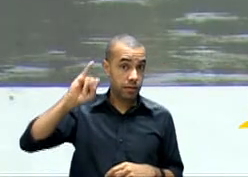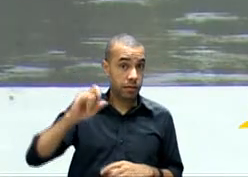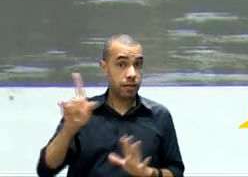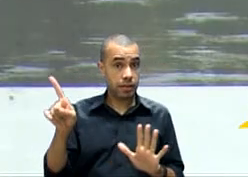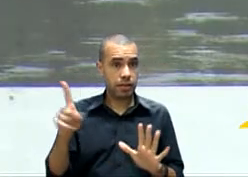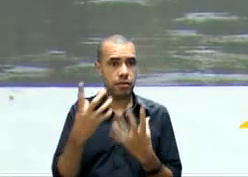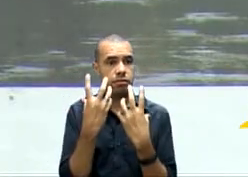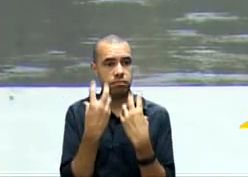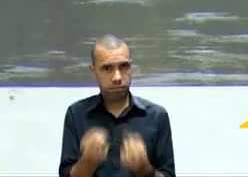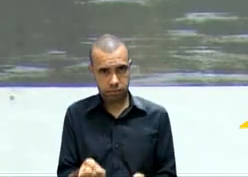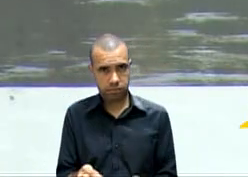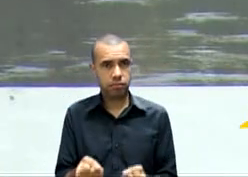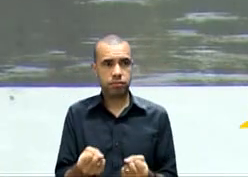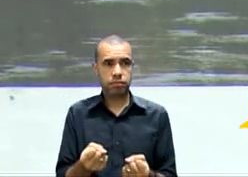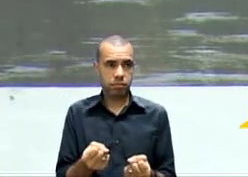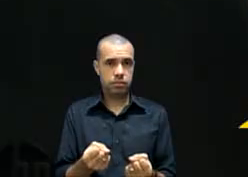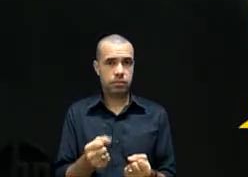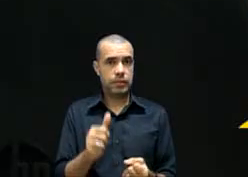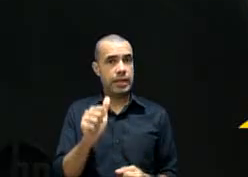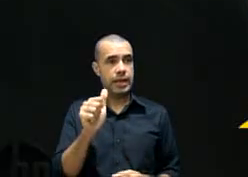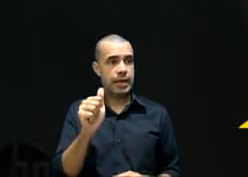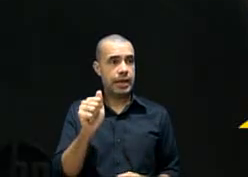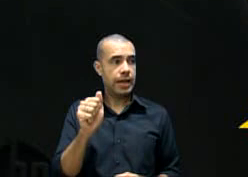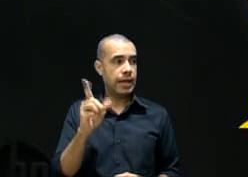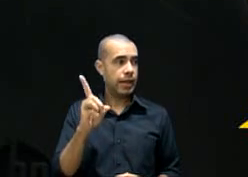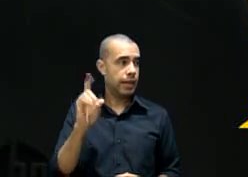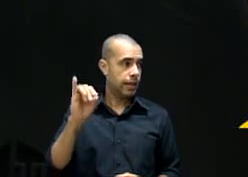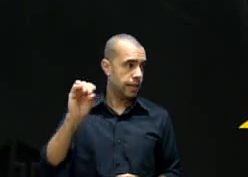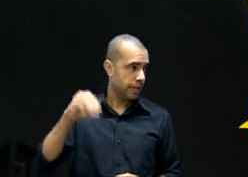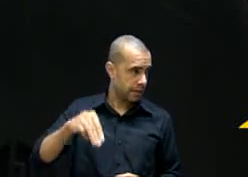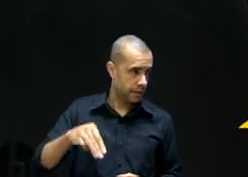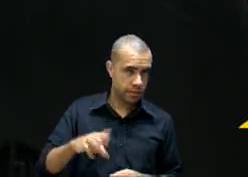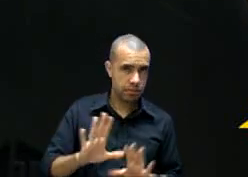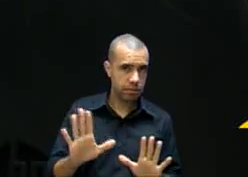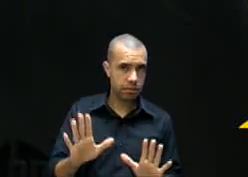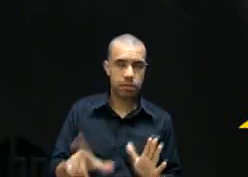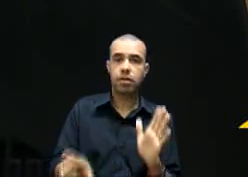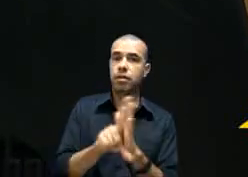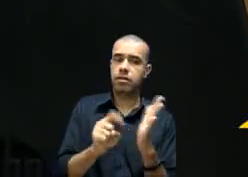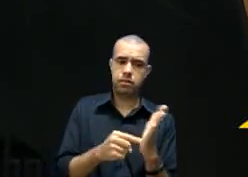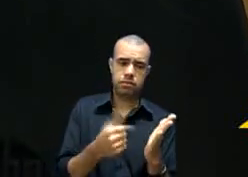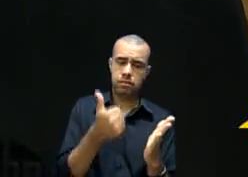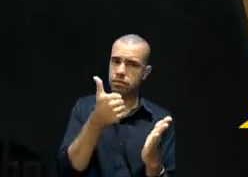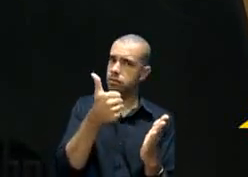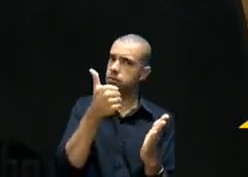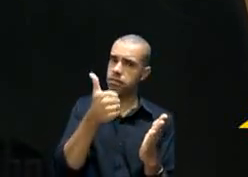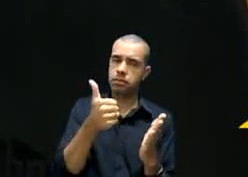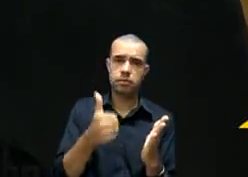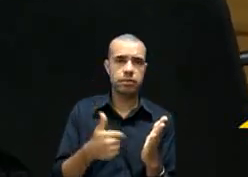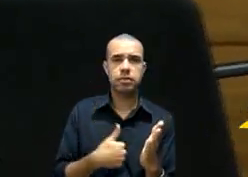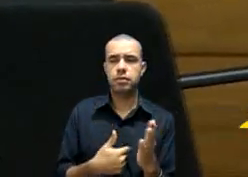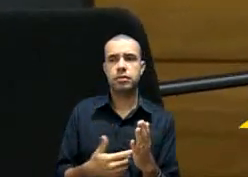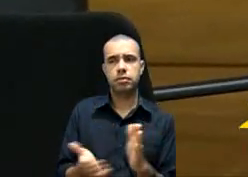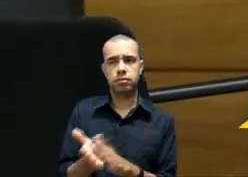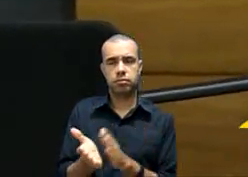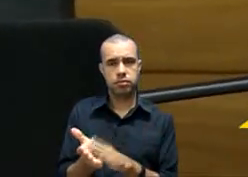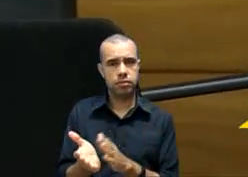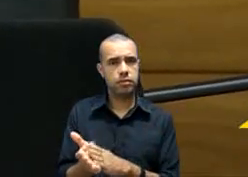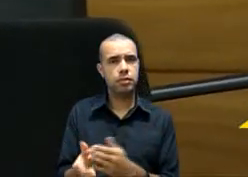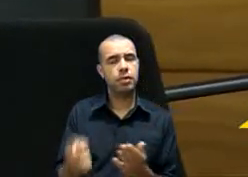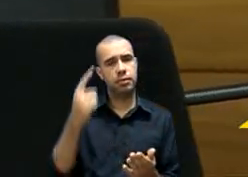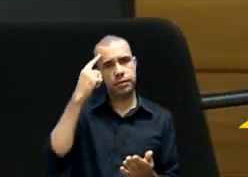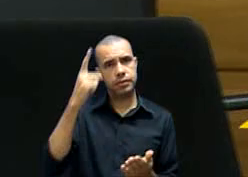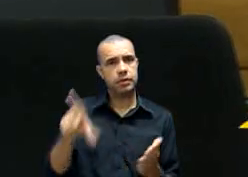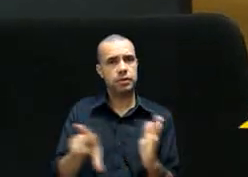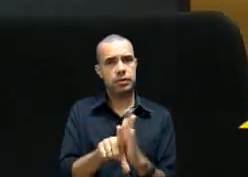DIN, aí sim, aí não, nós podemos pode ficar tranquilo. Porque é uma excelente lei, parabenizo e vamos votar para pela que ela do